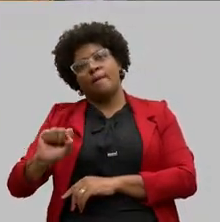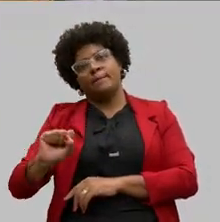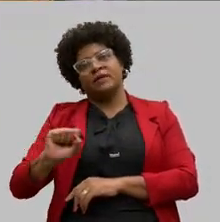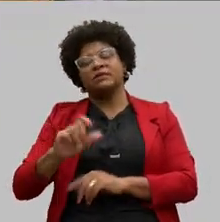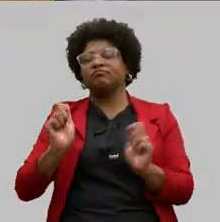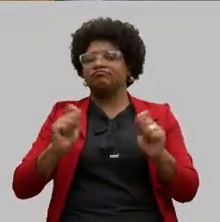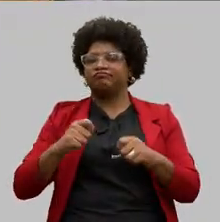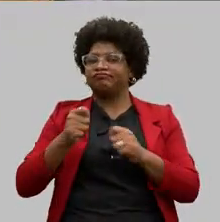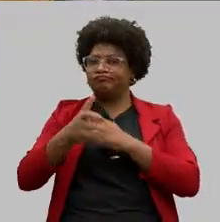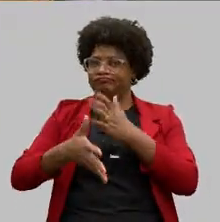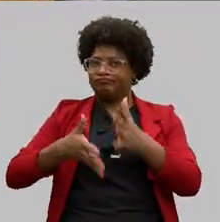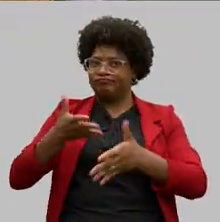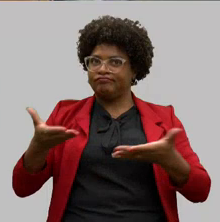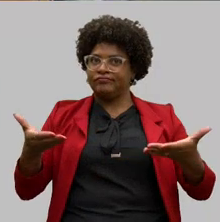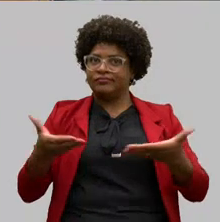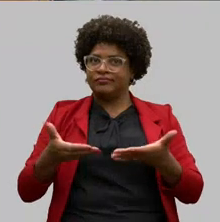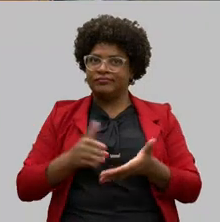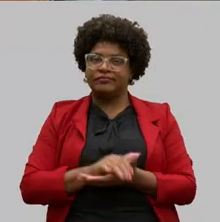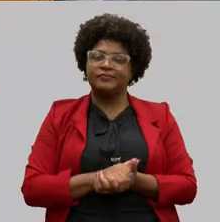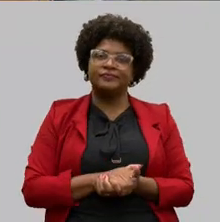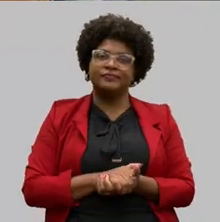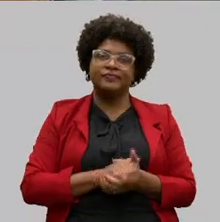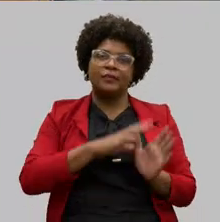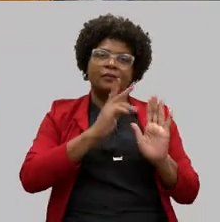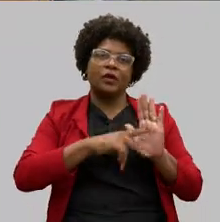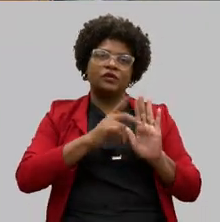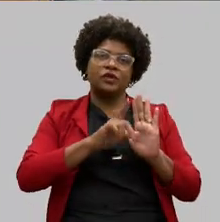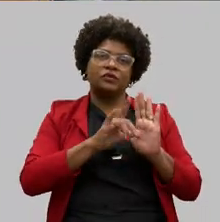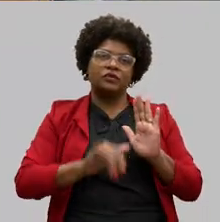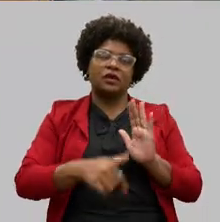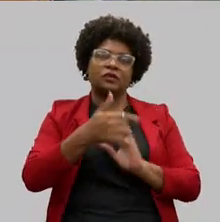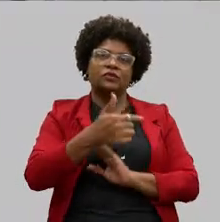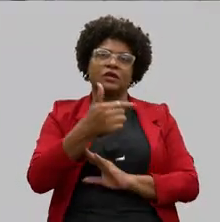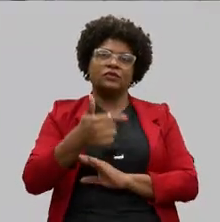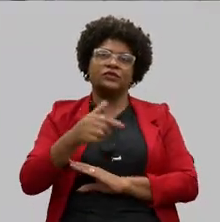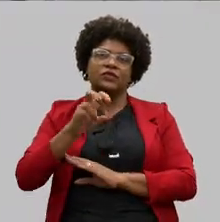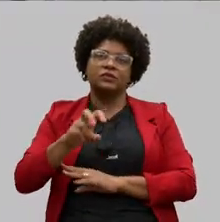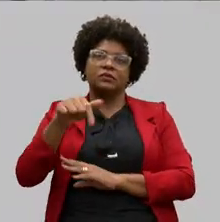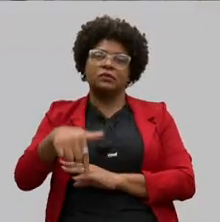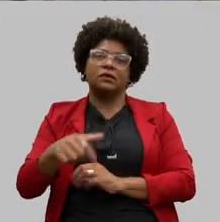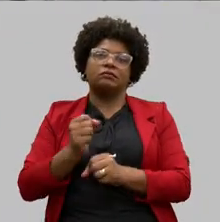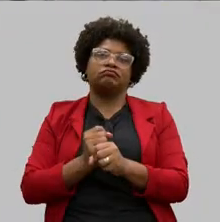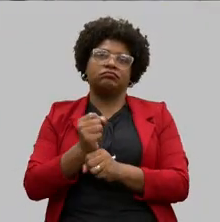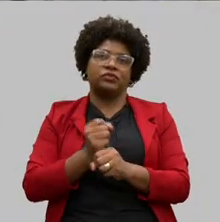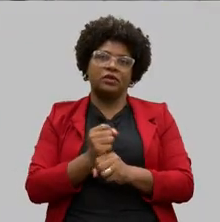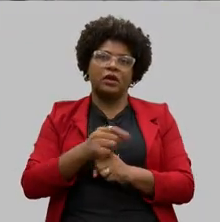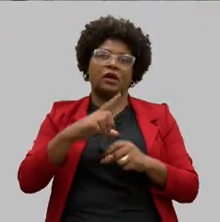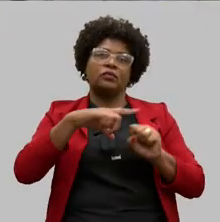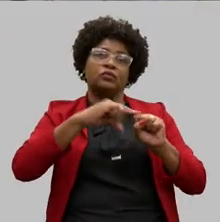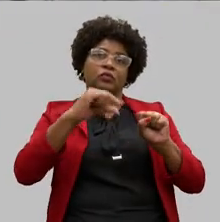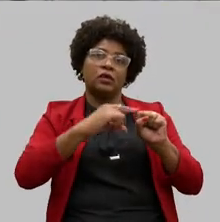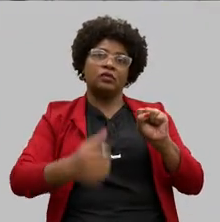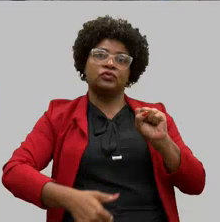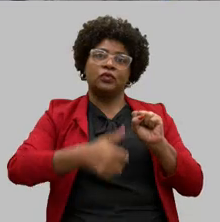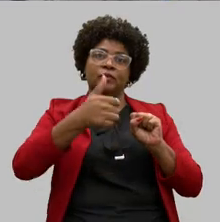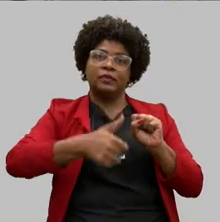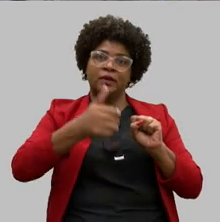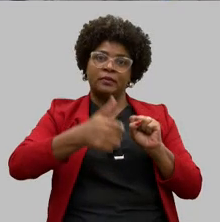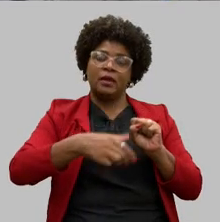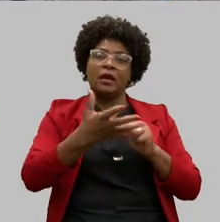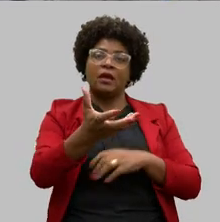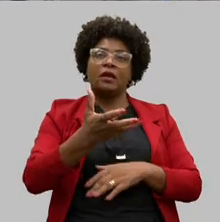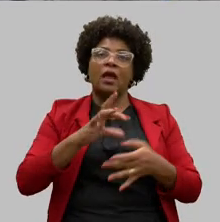relator projeto de lei número 225 de 2023 em seu artigo primeo determina a desafetação do trecho da Rodovia